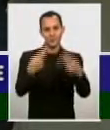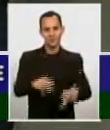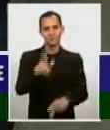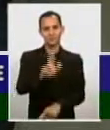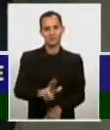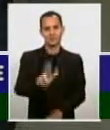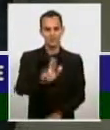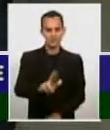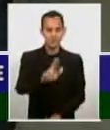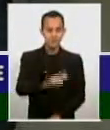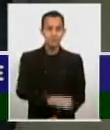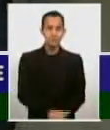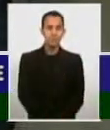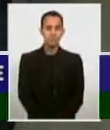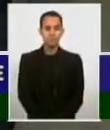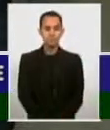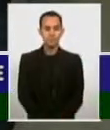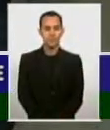cidade de Uberlândia.